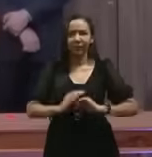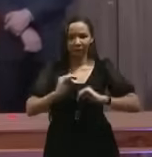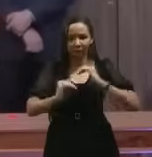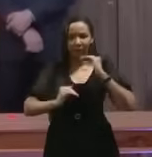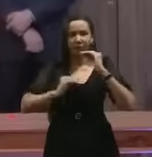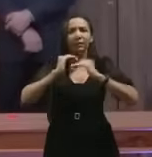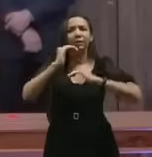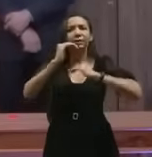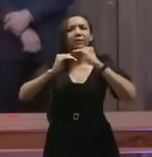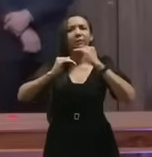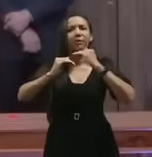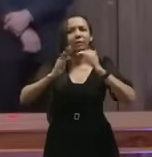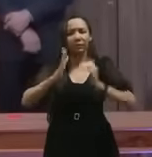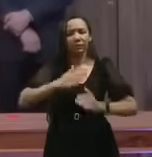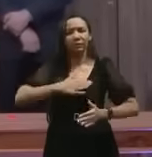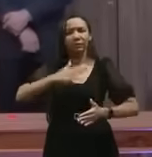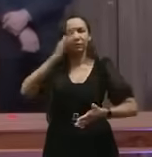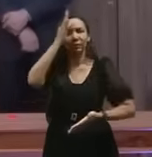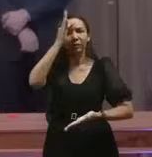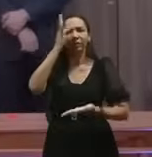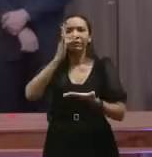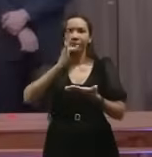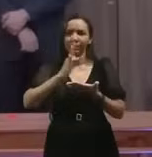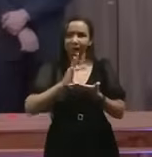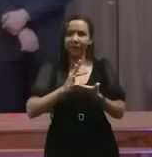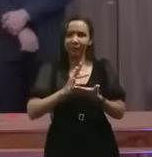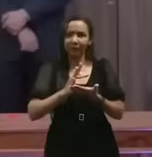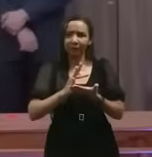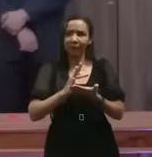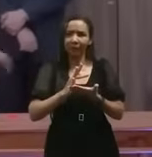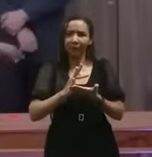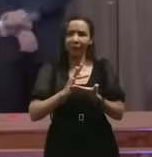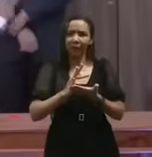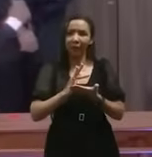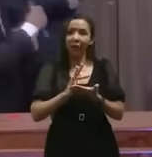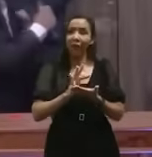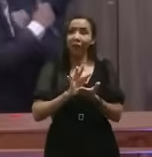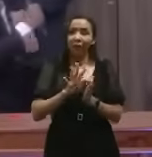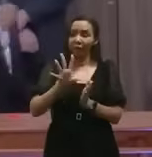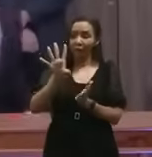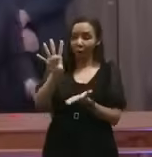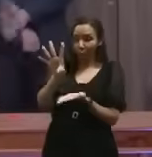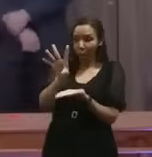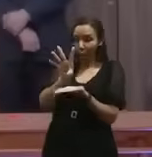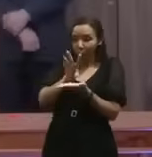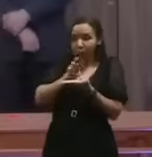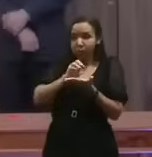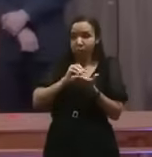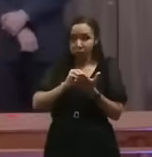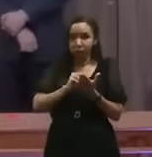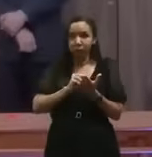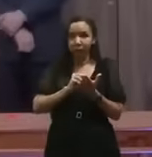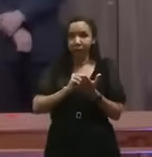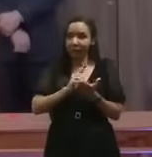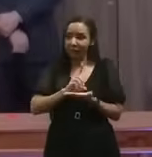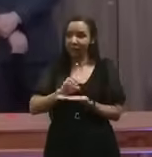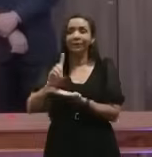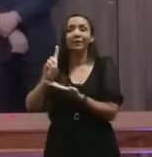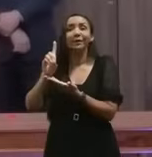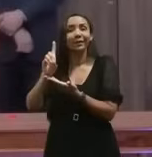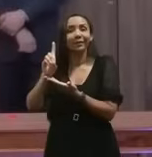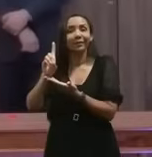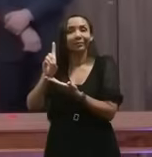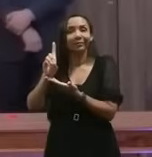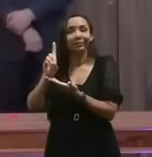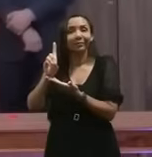é acrescentar algo a minha fé mas se eu preciso de algo para ter fé é sinal de que eu não sou um crente de